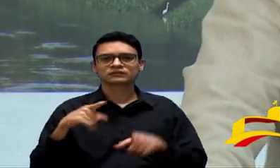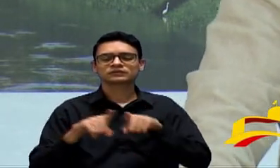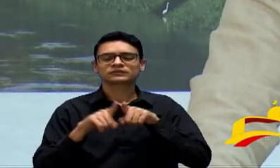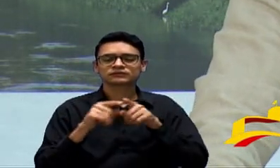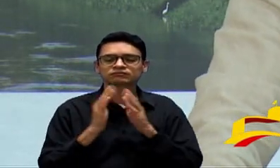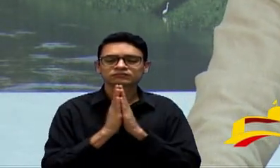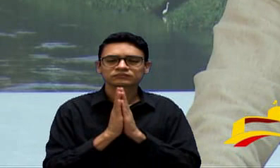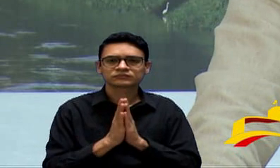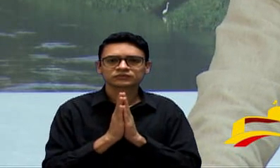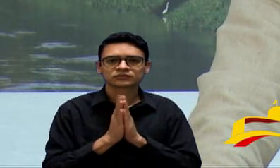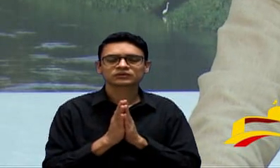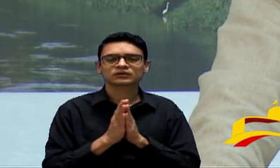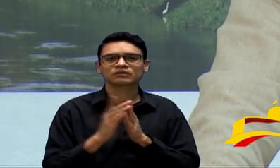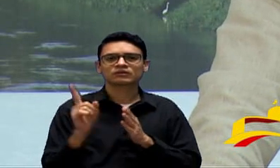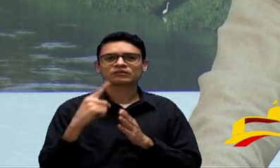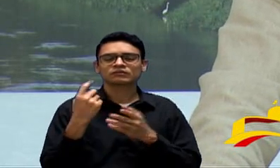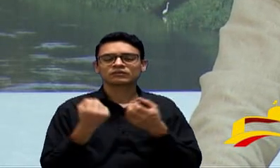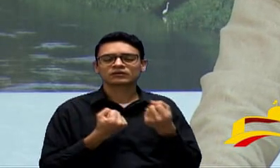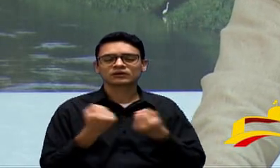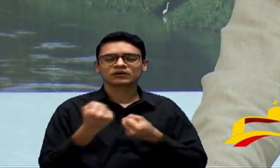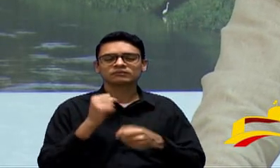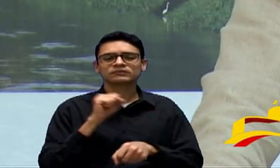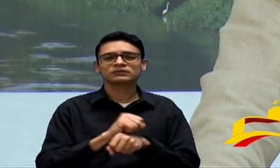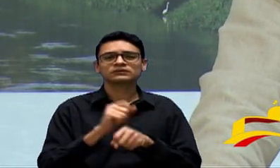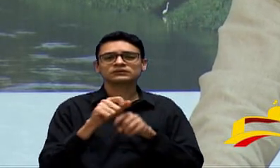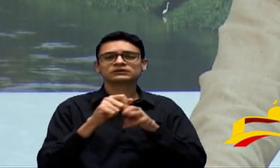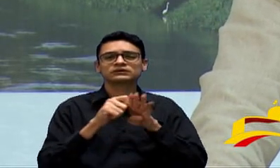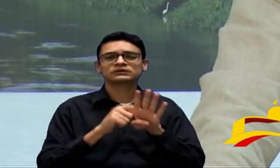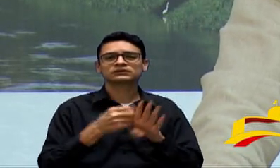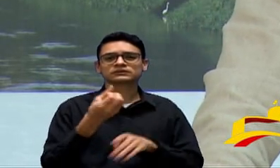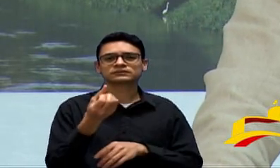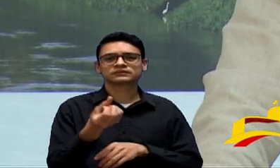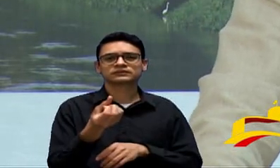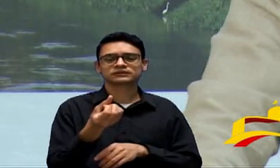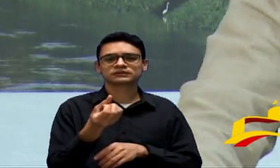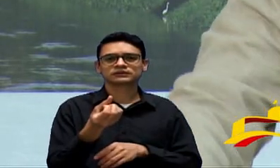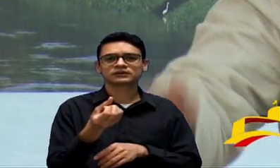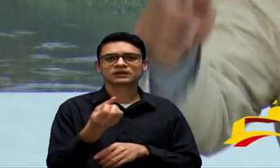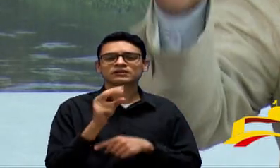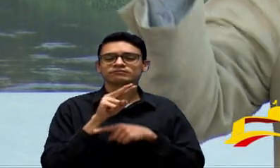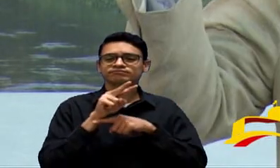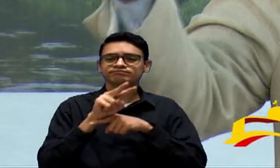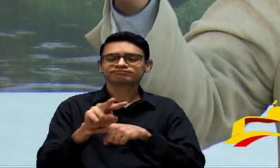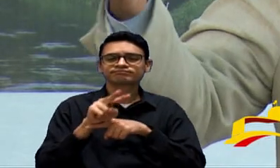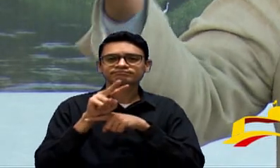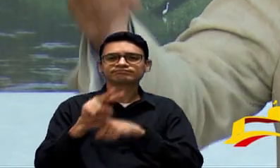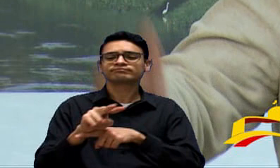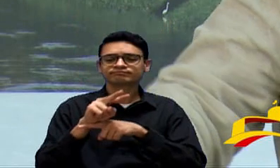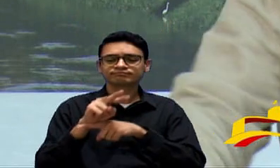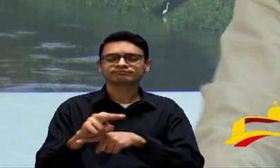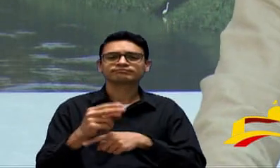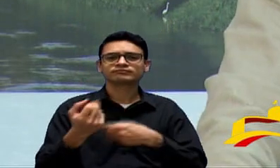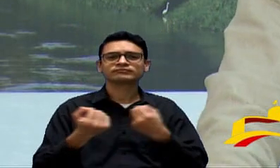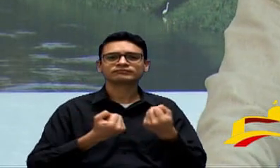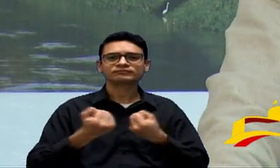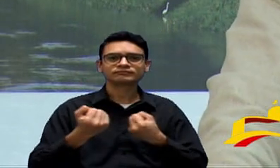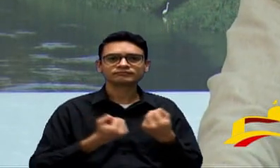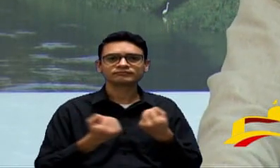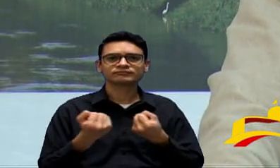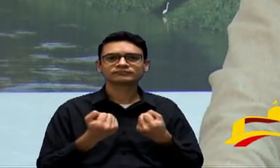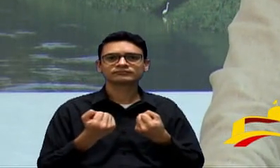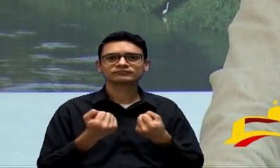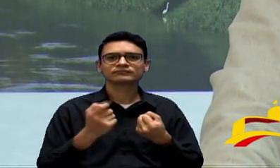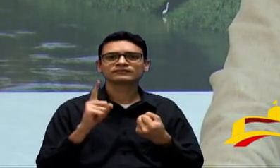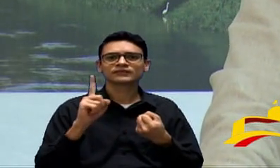nosso carro lá está 6 meses parado com outros problemas, já foi emprestado várias vezes o veículo